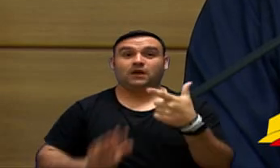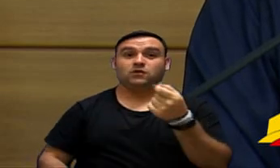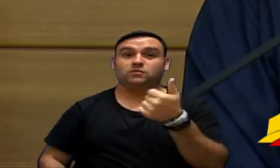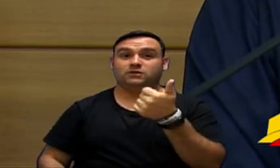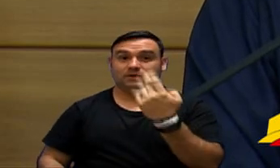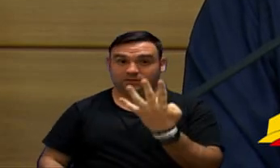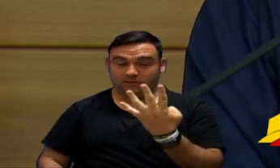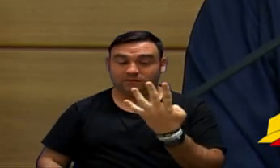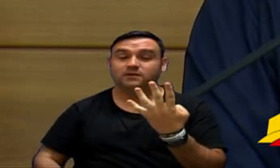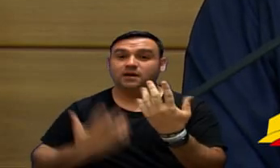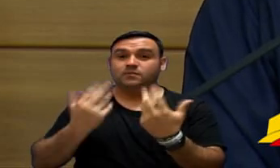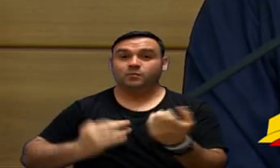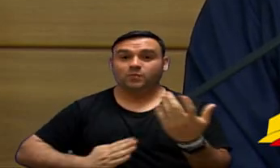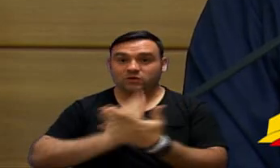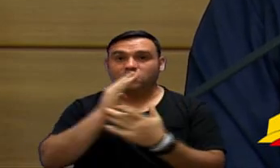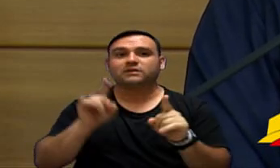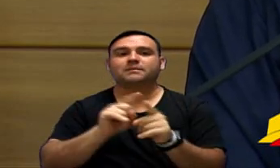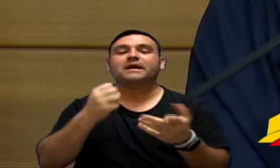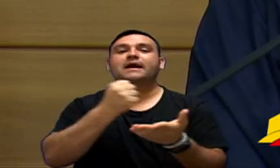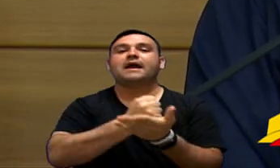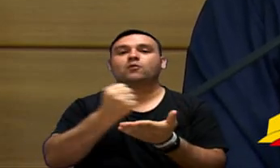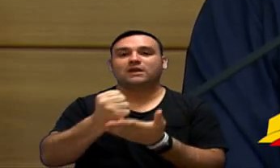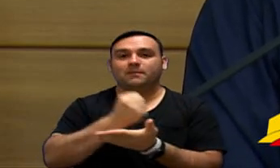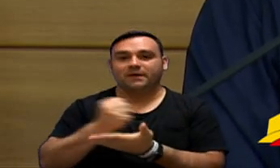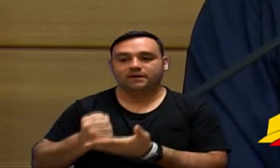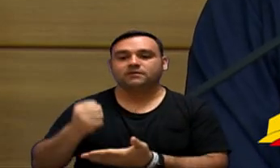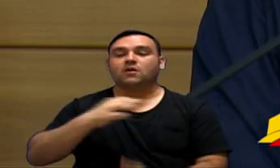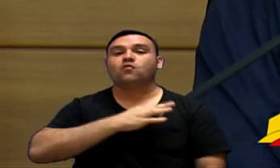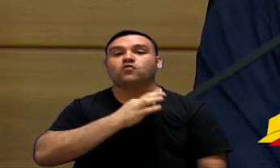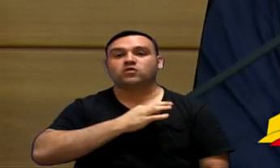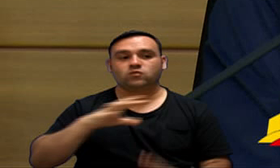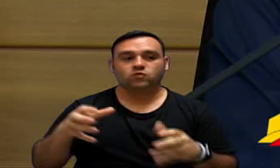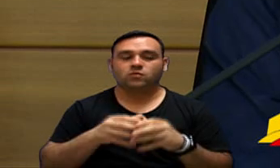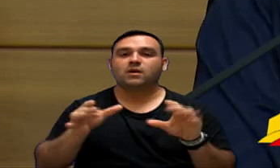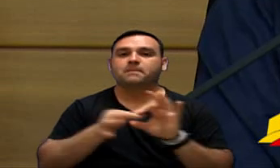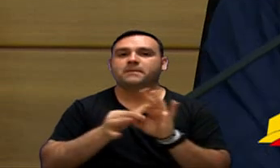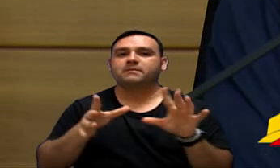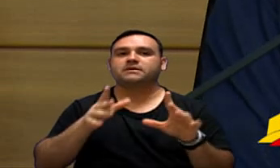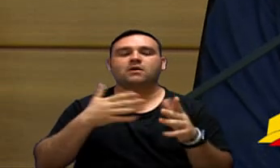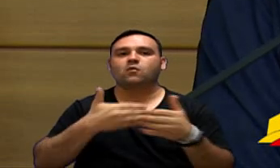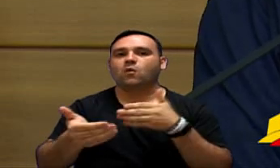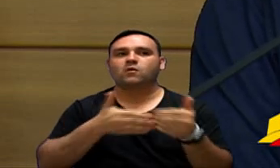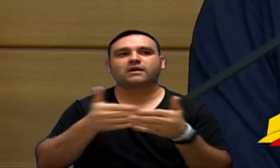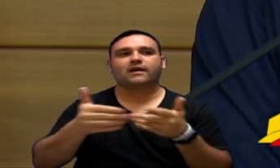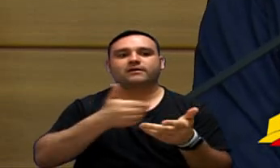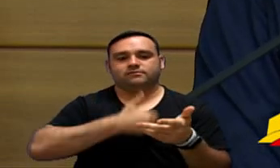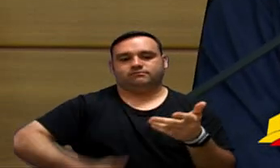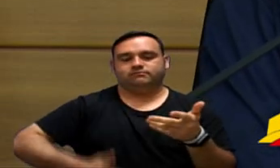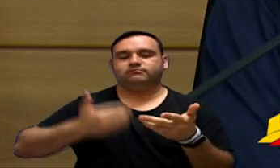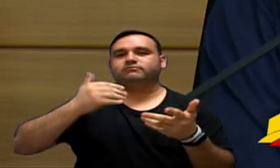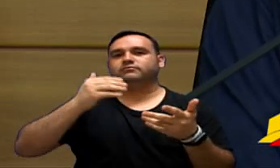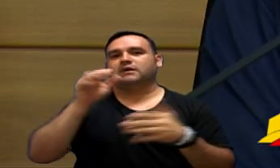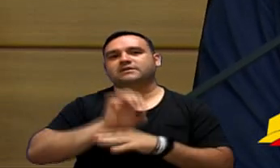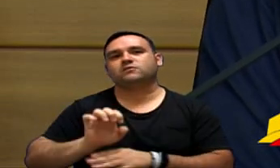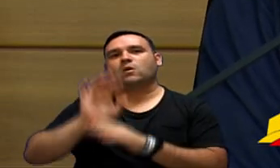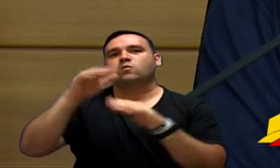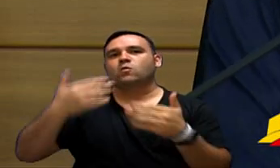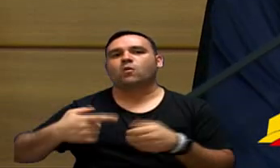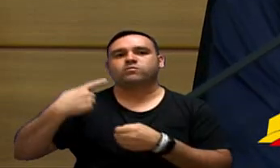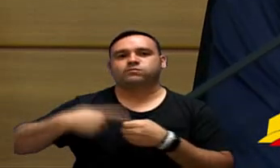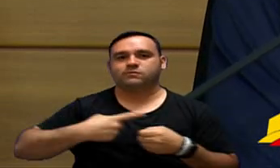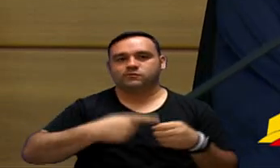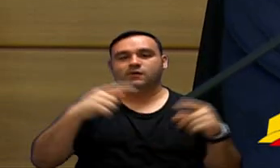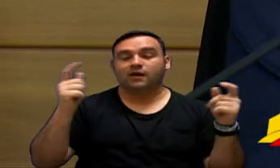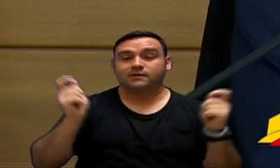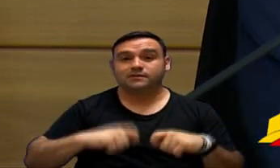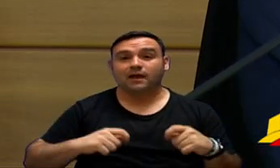2014, que foi aprovada, que regulamenta o terceiro setor, permite que qualquer poder público, municipal, estadual ou federal,